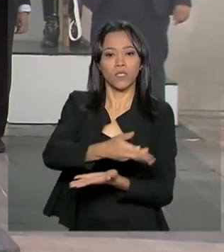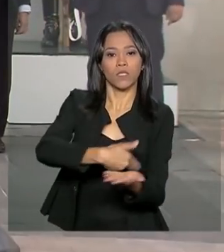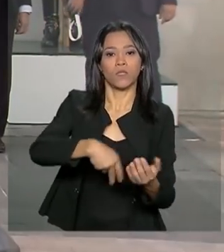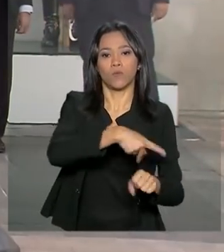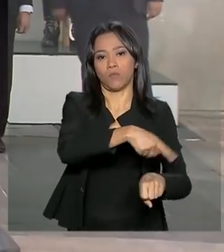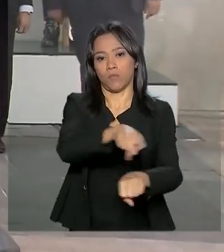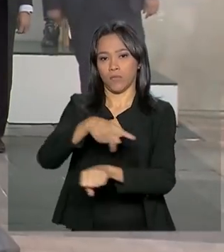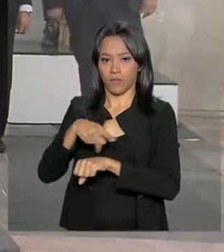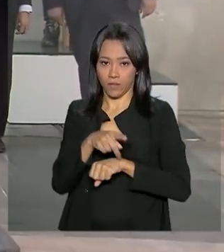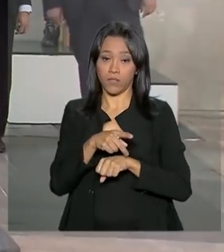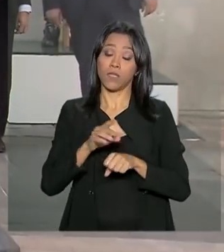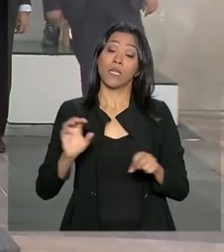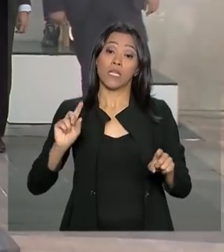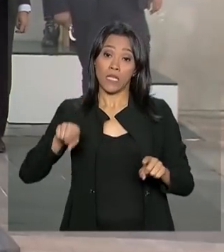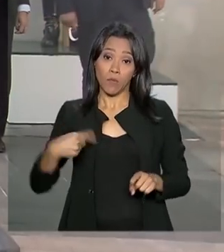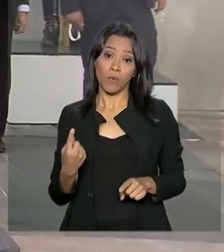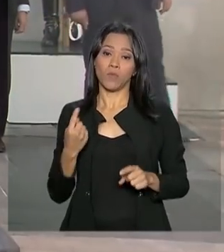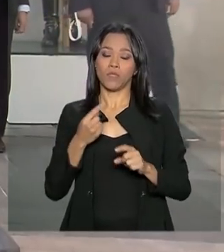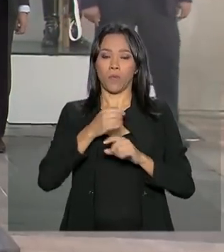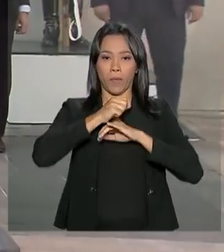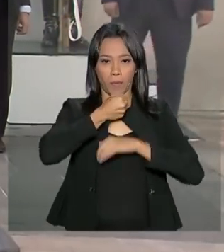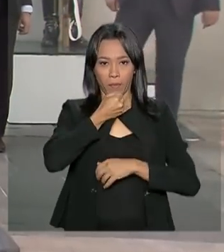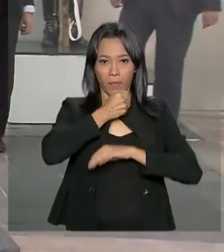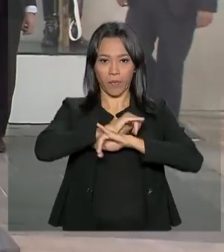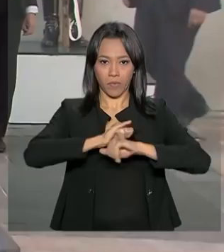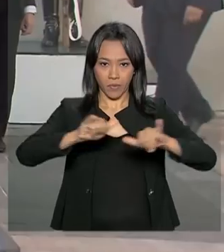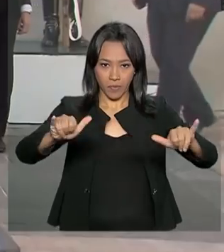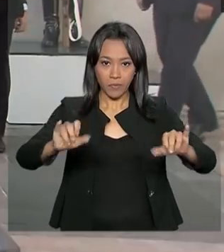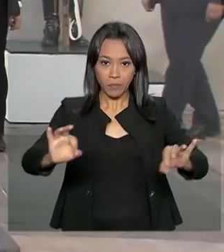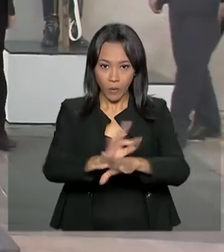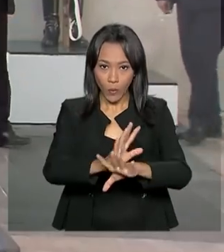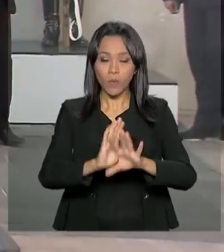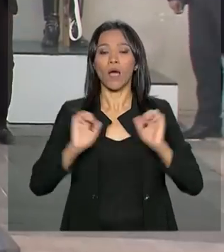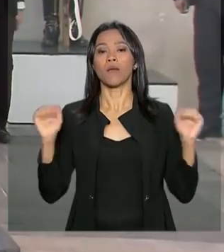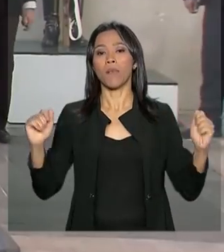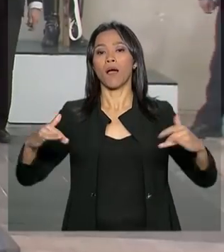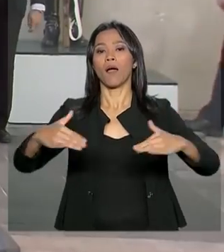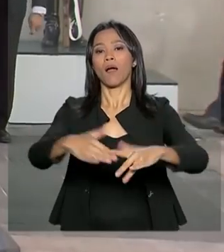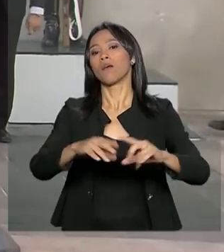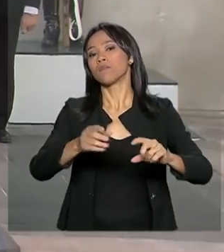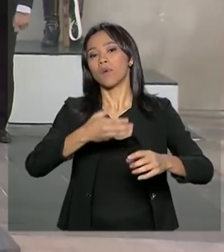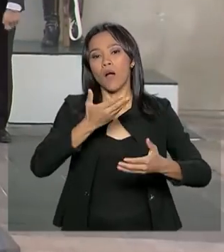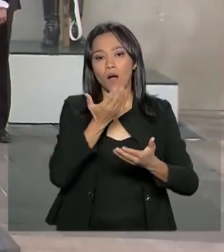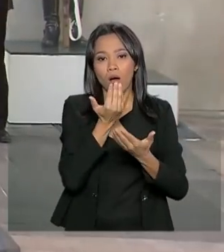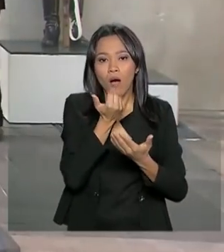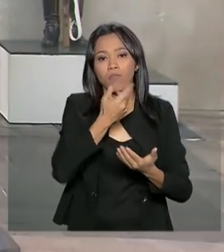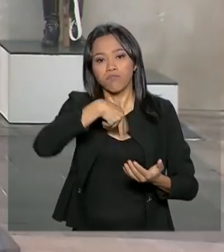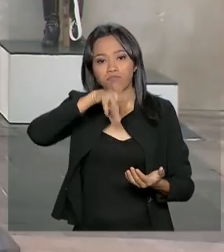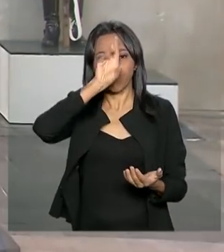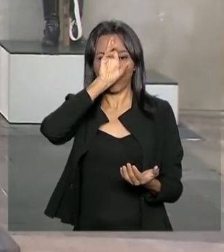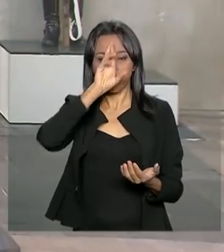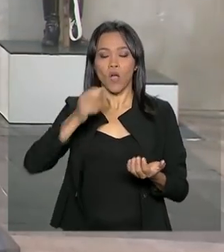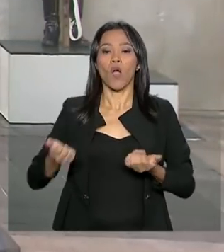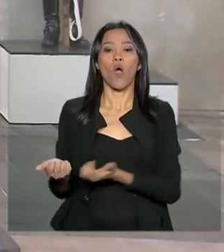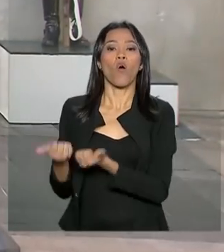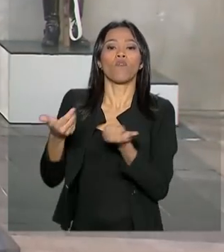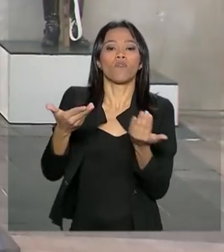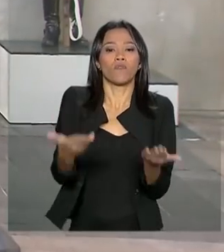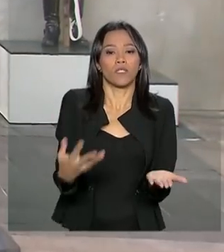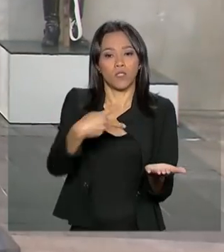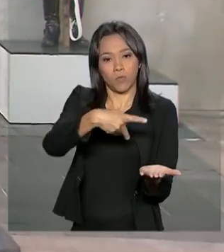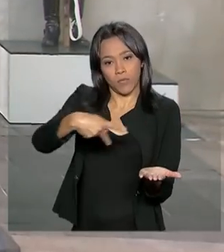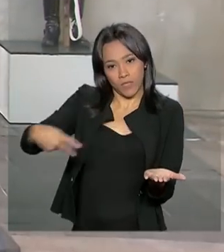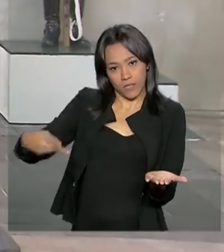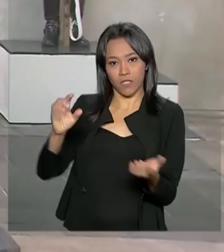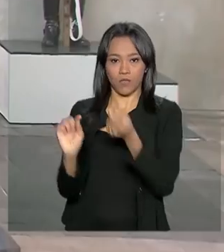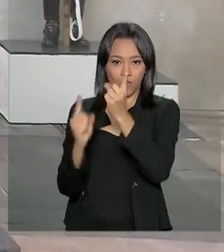da declaração dos chefes de Estado, eles participam de um almoço oferecido pelo presidente do Chile, Sebastián Piñera, e